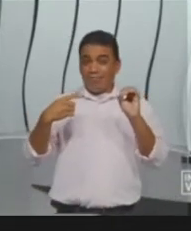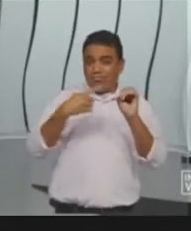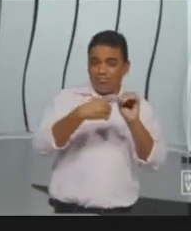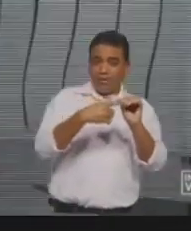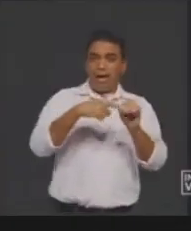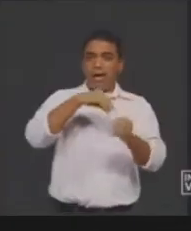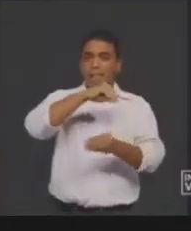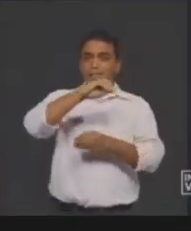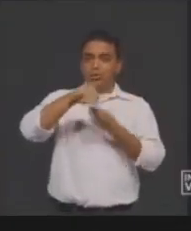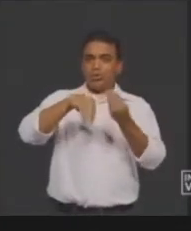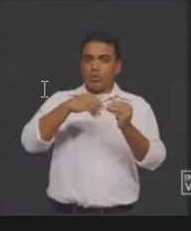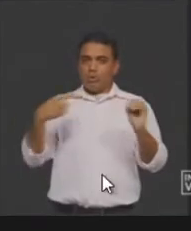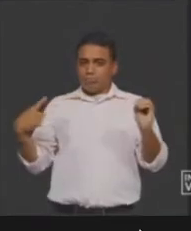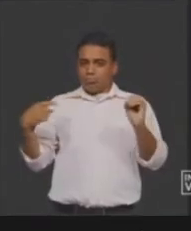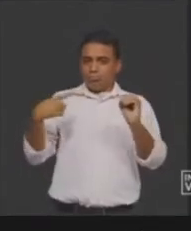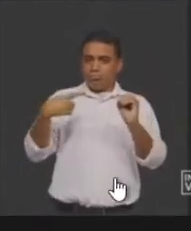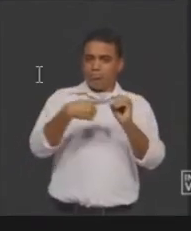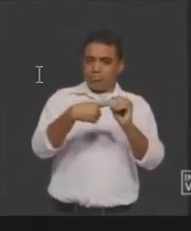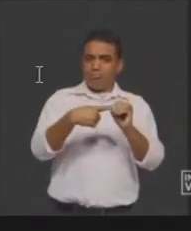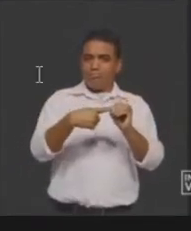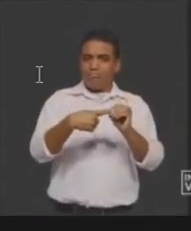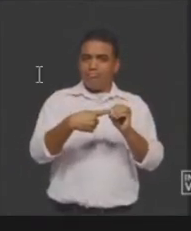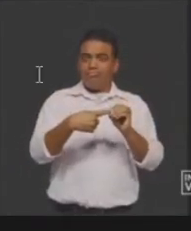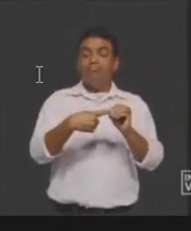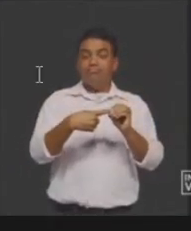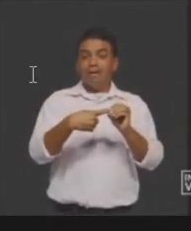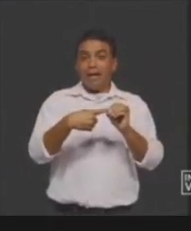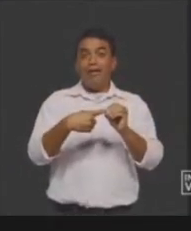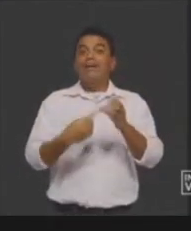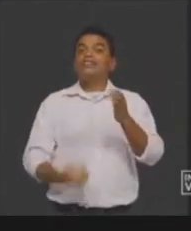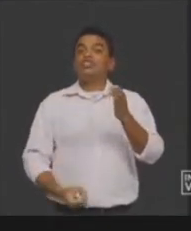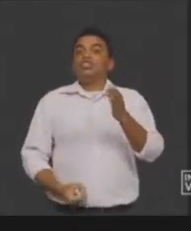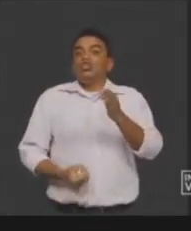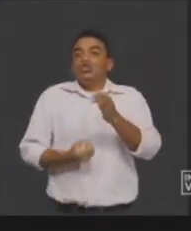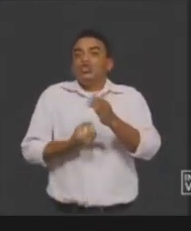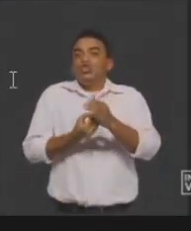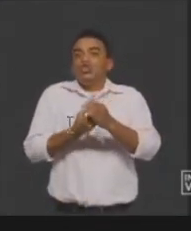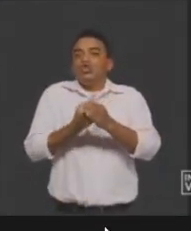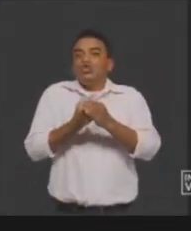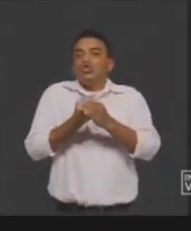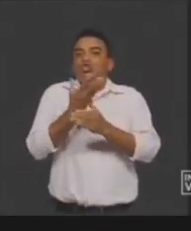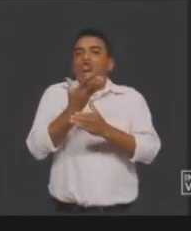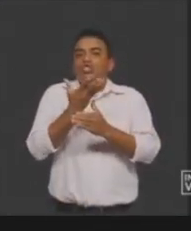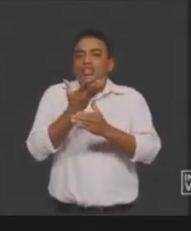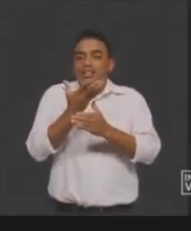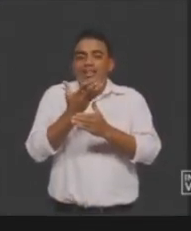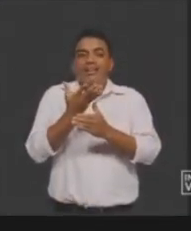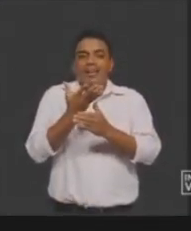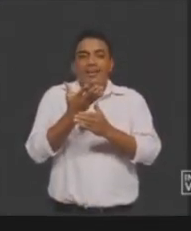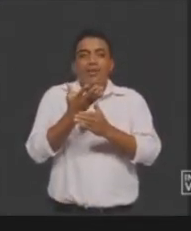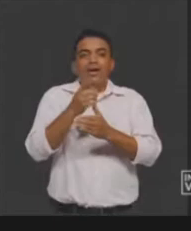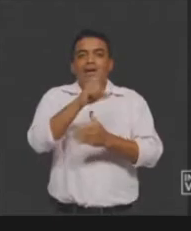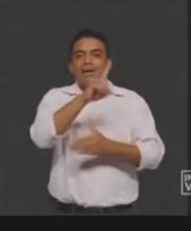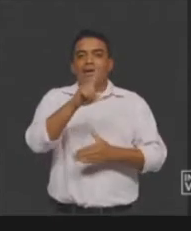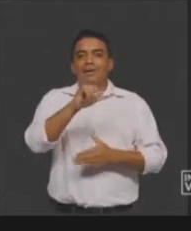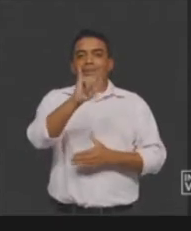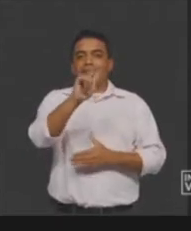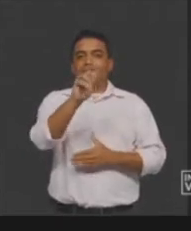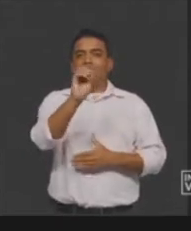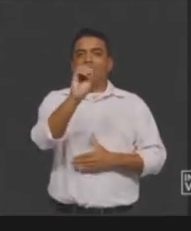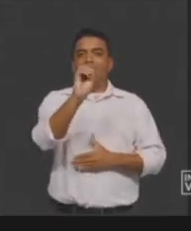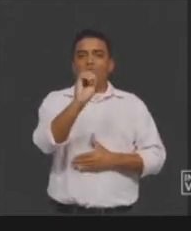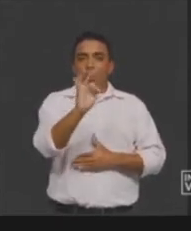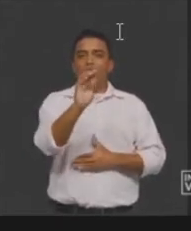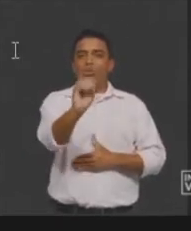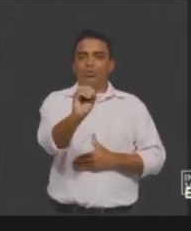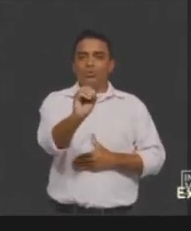com o gameta feminino vão gerar o que nós chamamos de zigoto no nosso